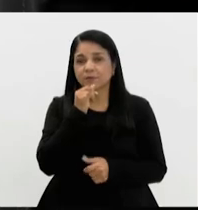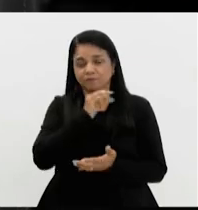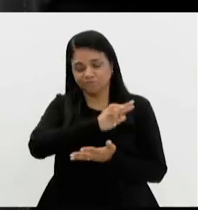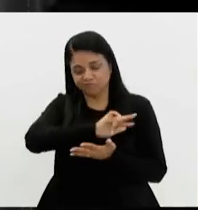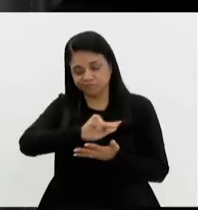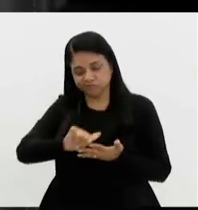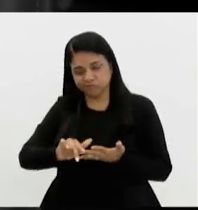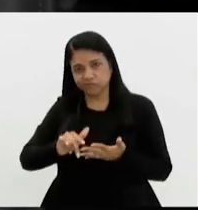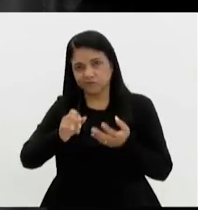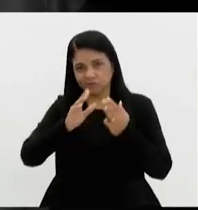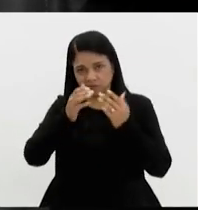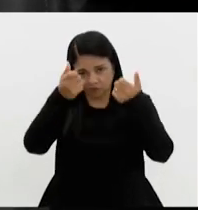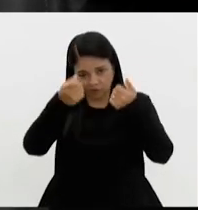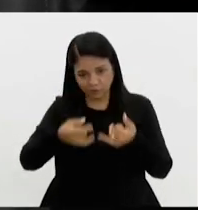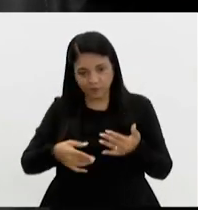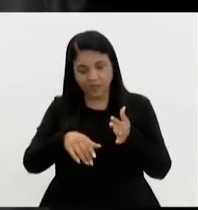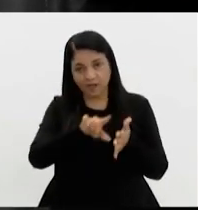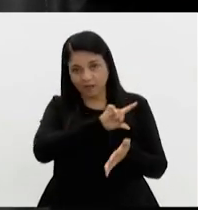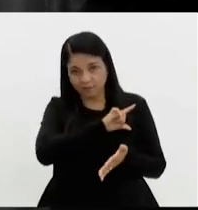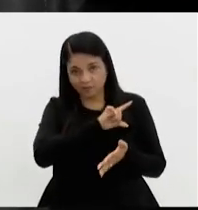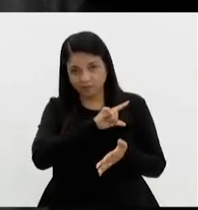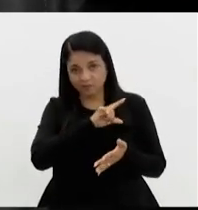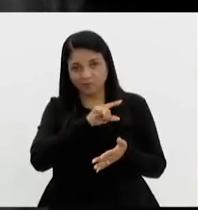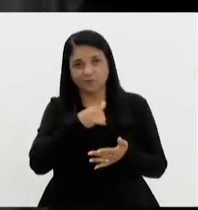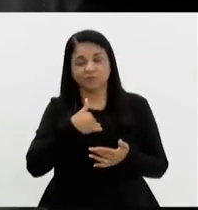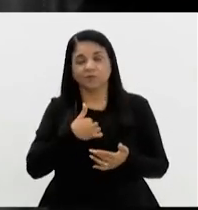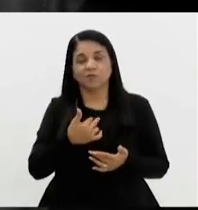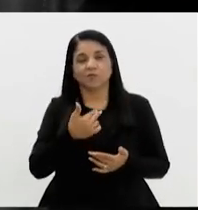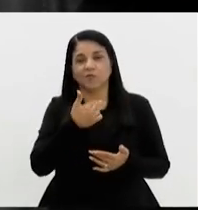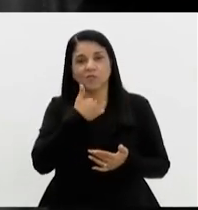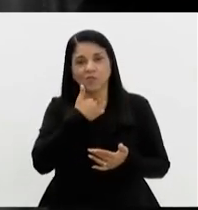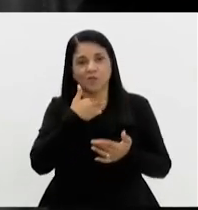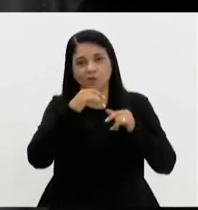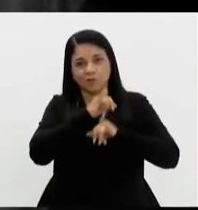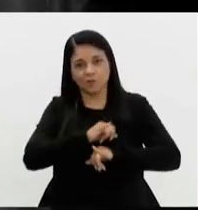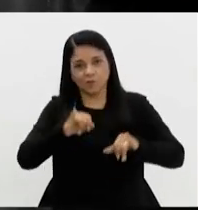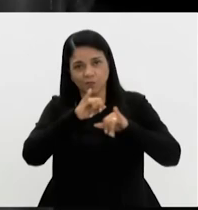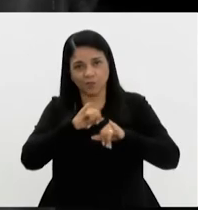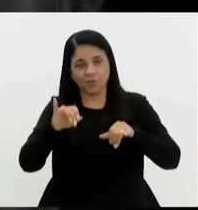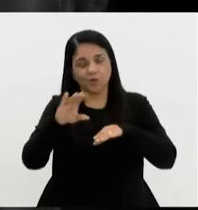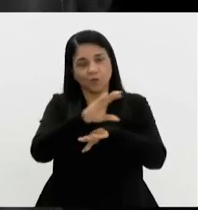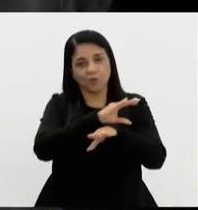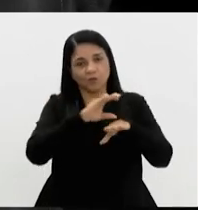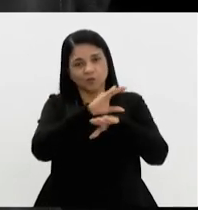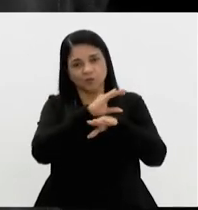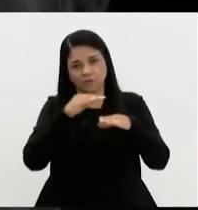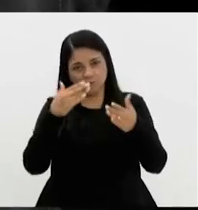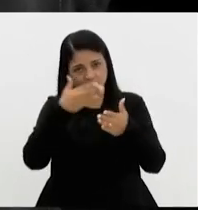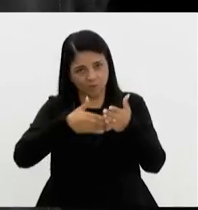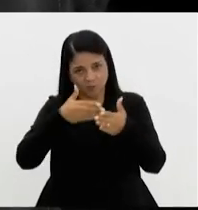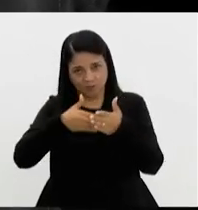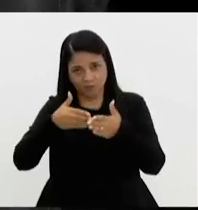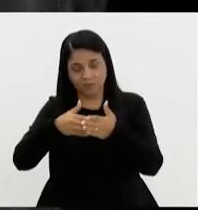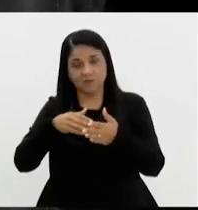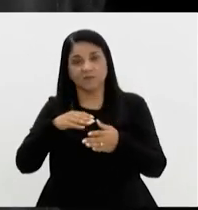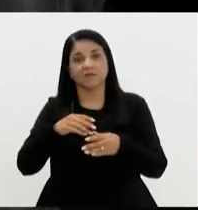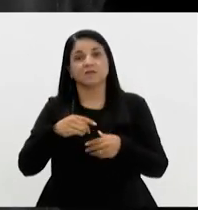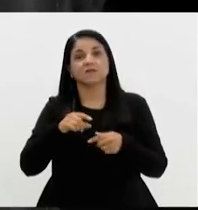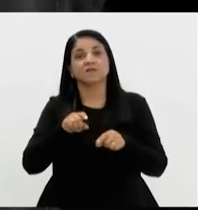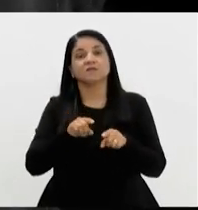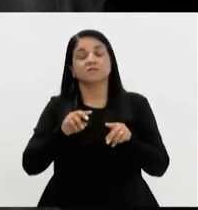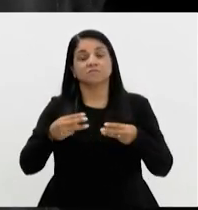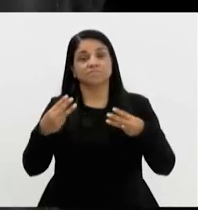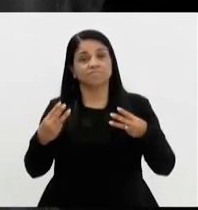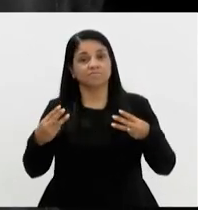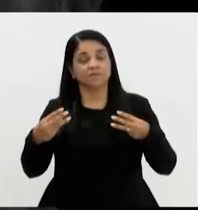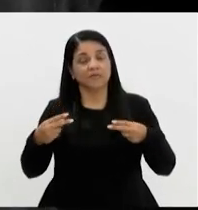de trazer dizendo que não configura publicidade institucional vedada a manutenção de sítio e páginas